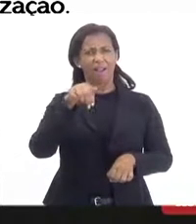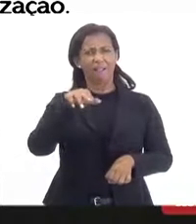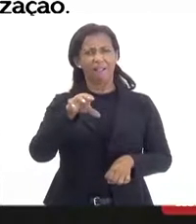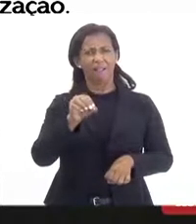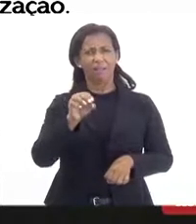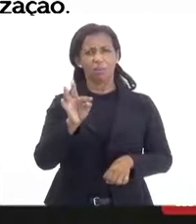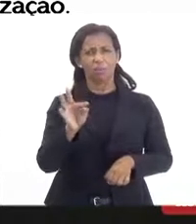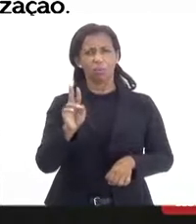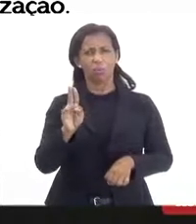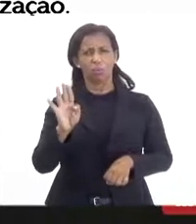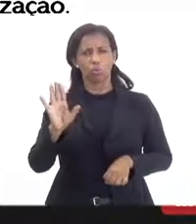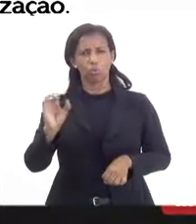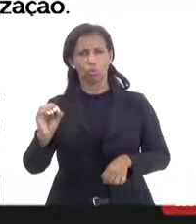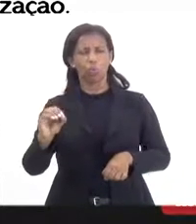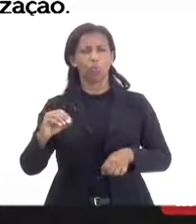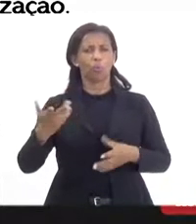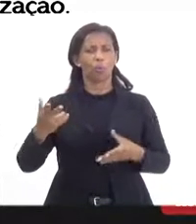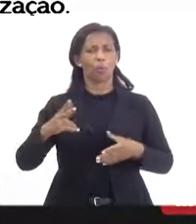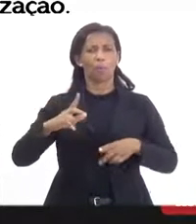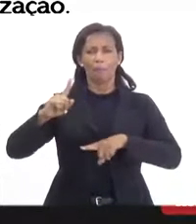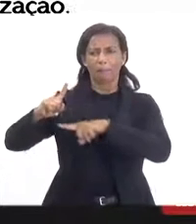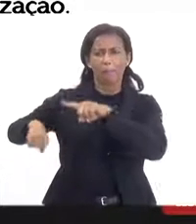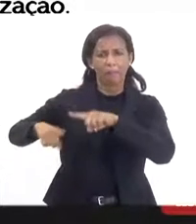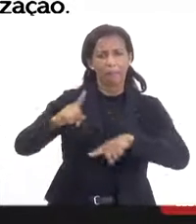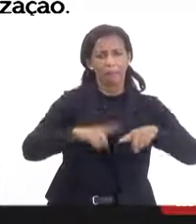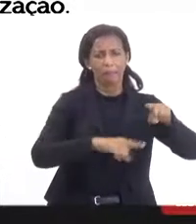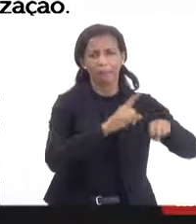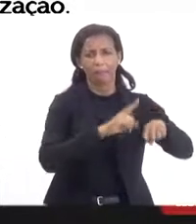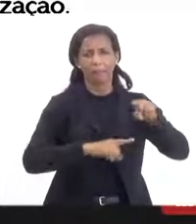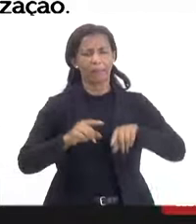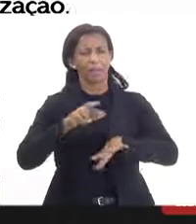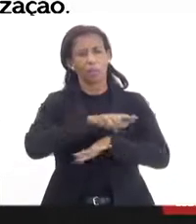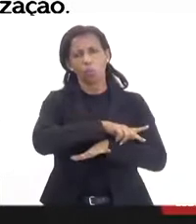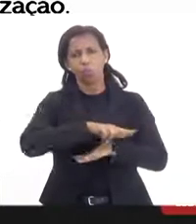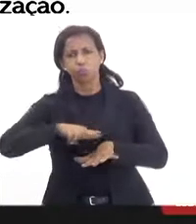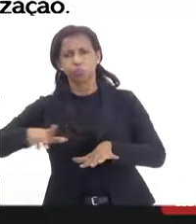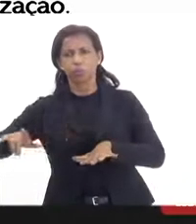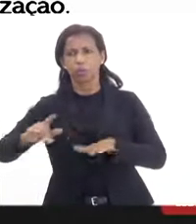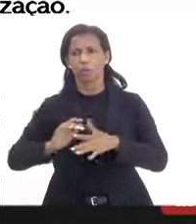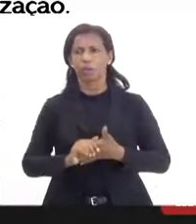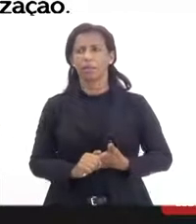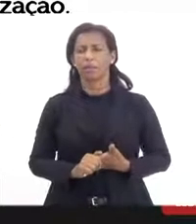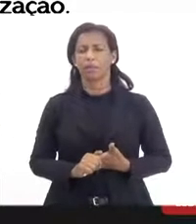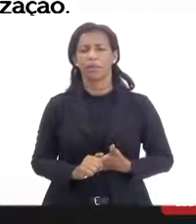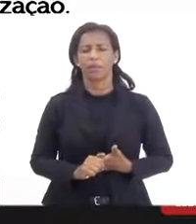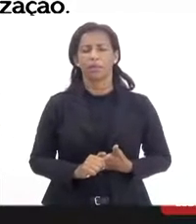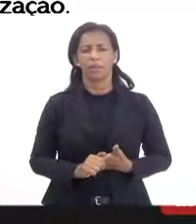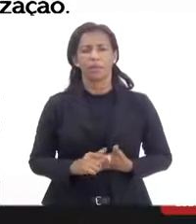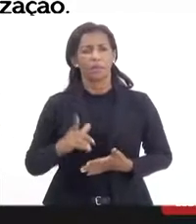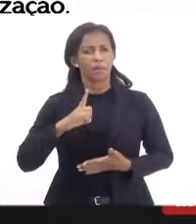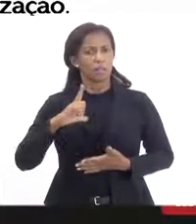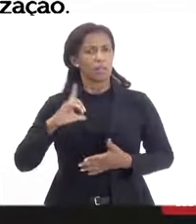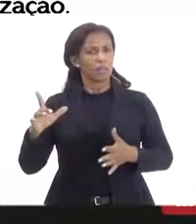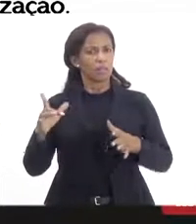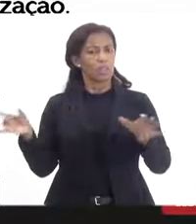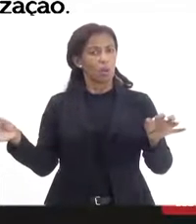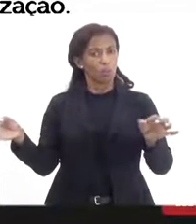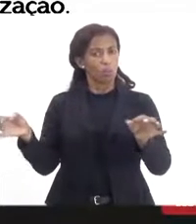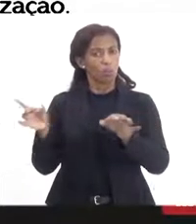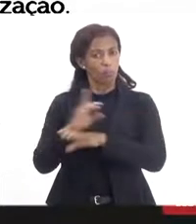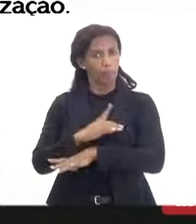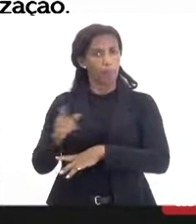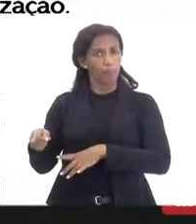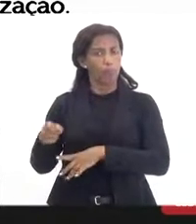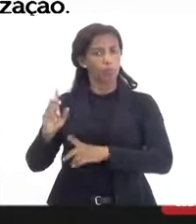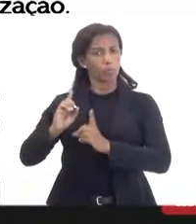etc., ferramentas, né? Então, nós temos aqui vários itens que são produtos que estão